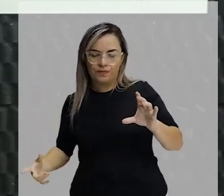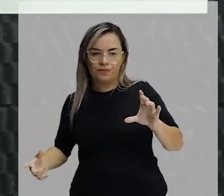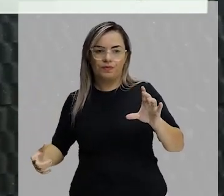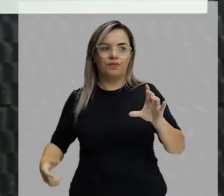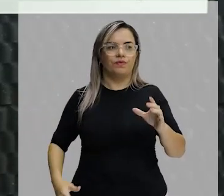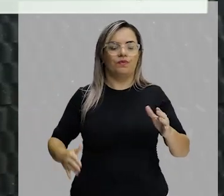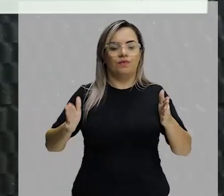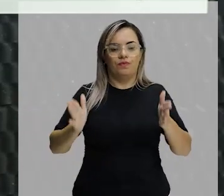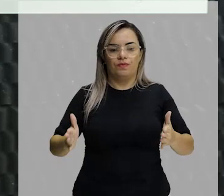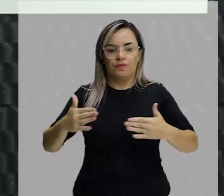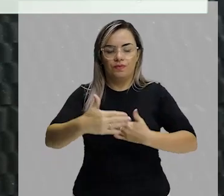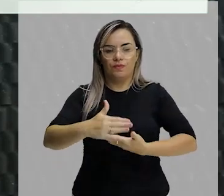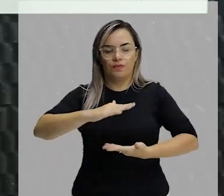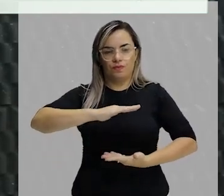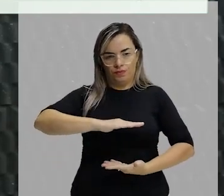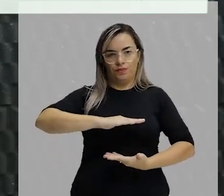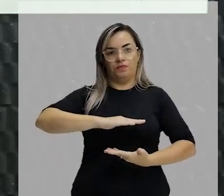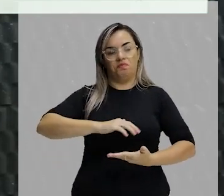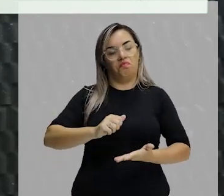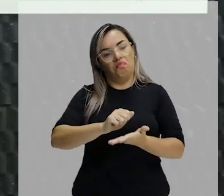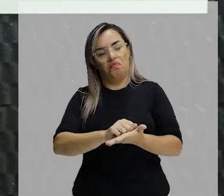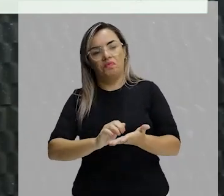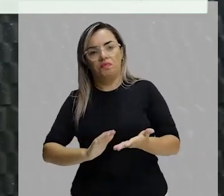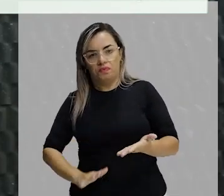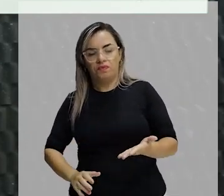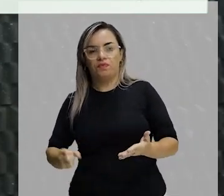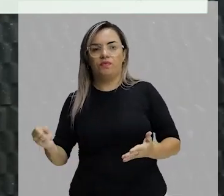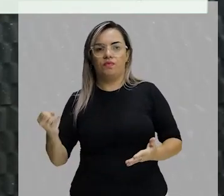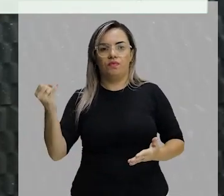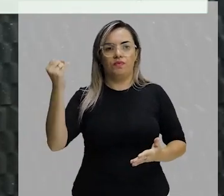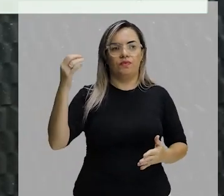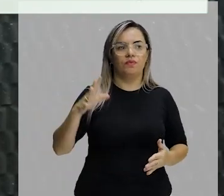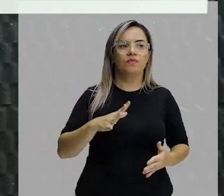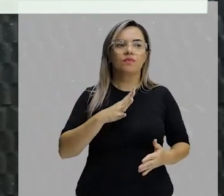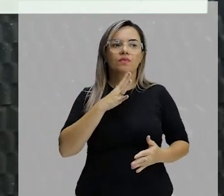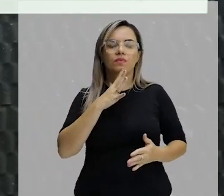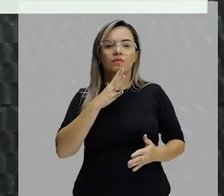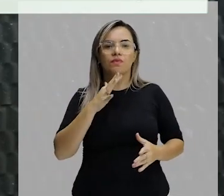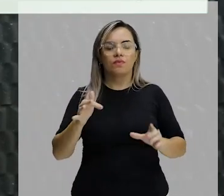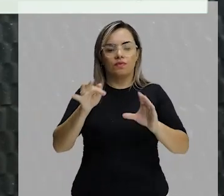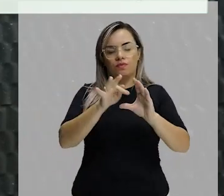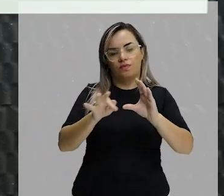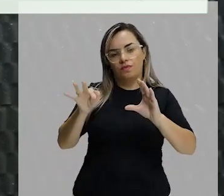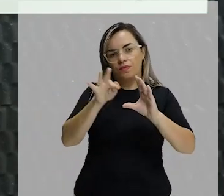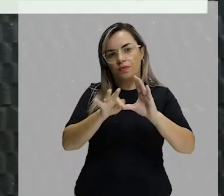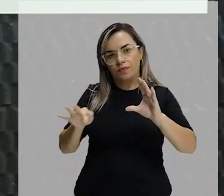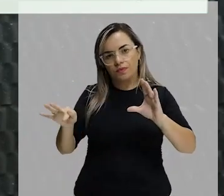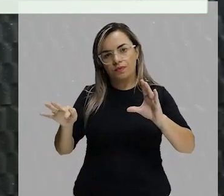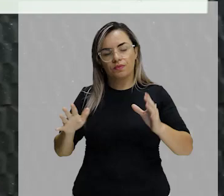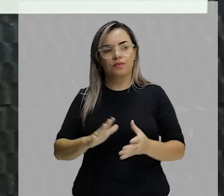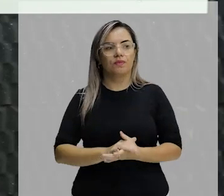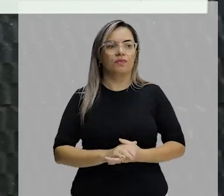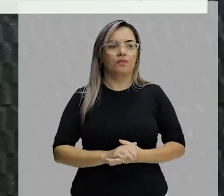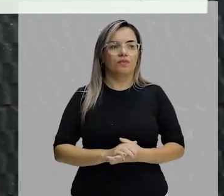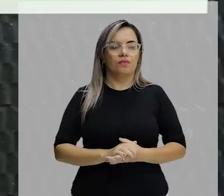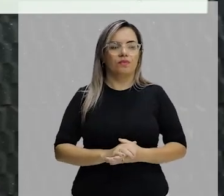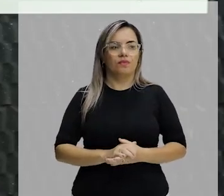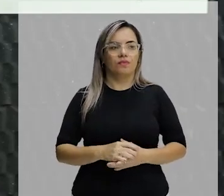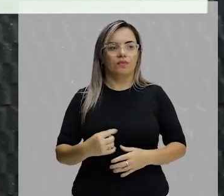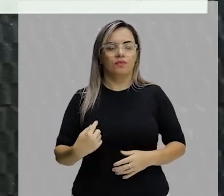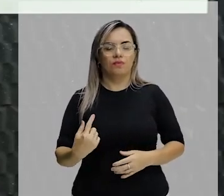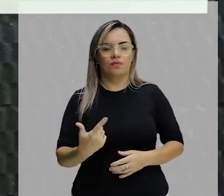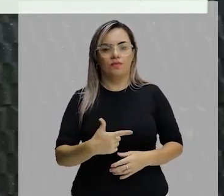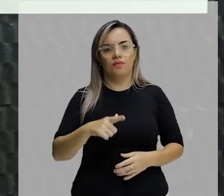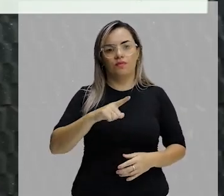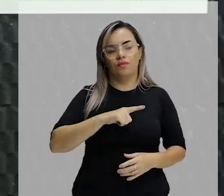te dê a diagonal e peça ao lado, né? Então, é importante que a gente conheça essa fórmula aqui, tá? Então, nós temos aí a fórmula